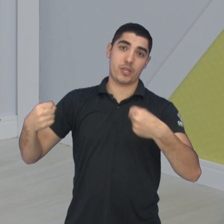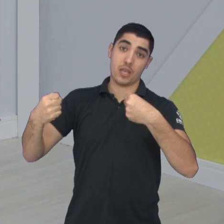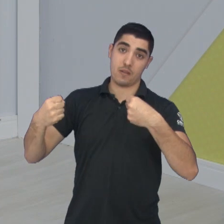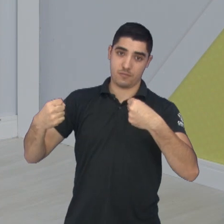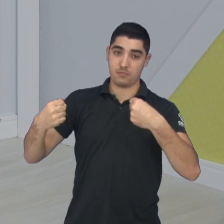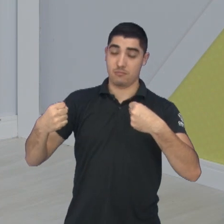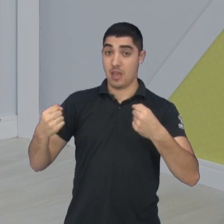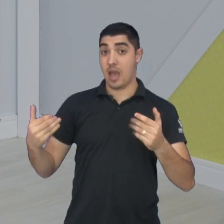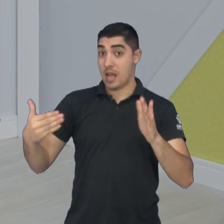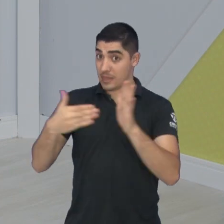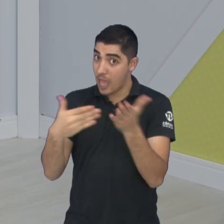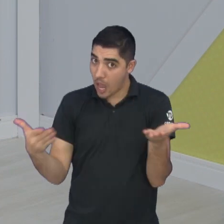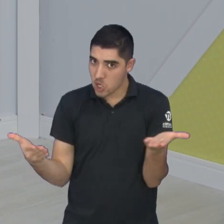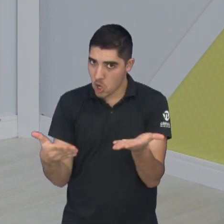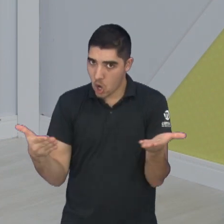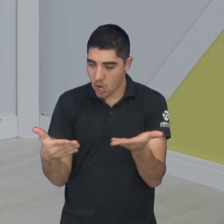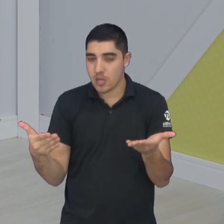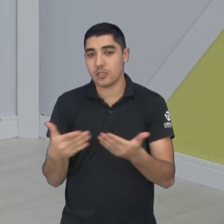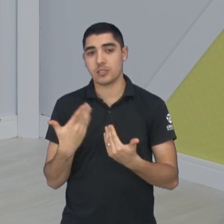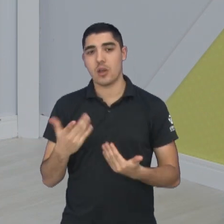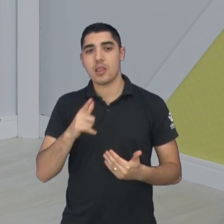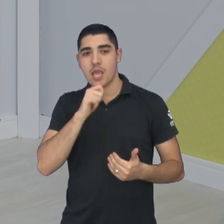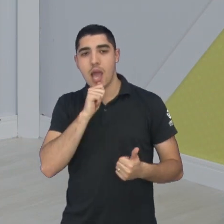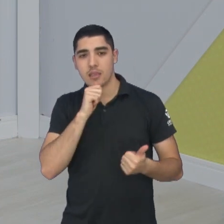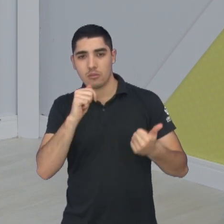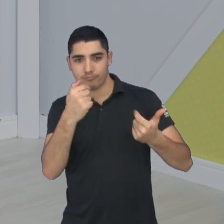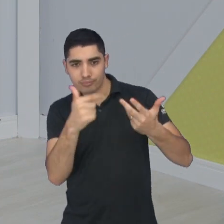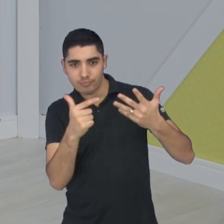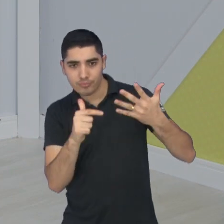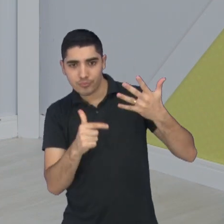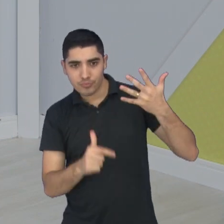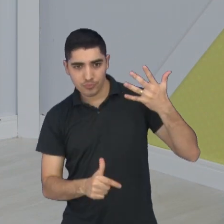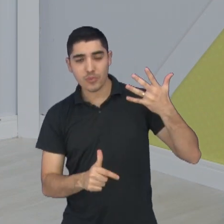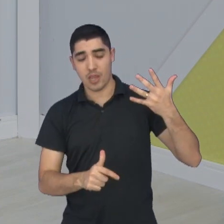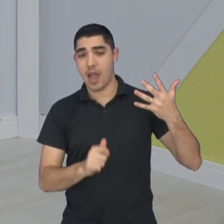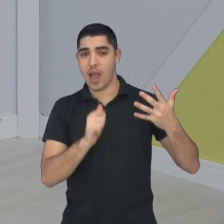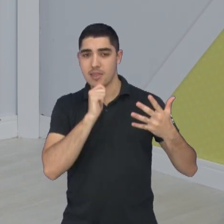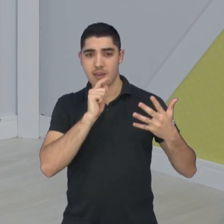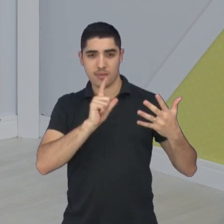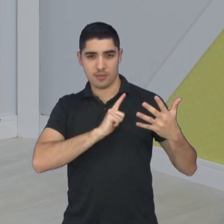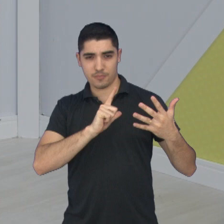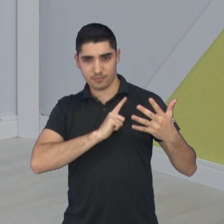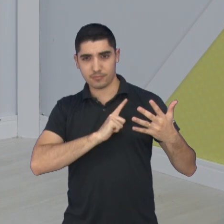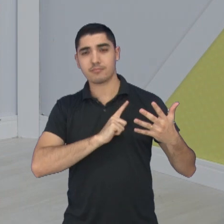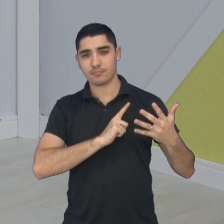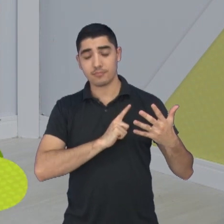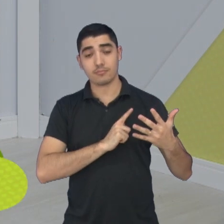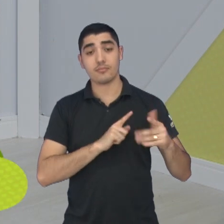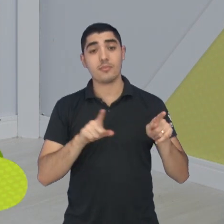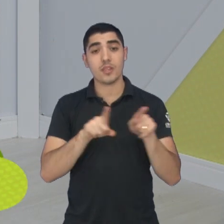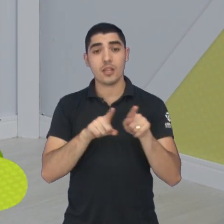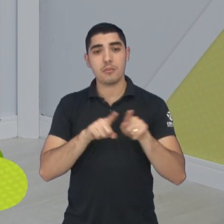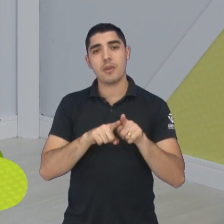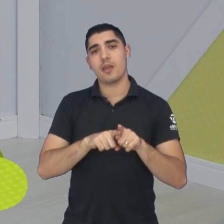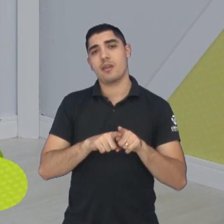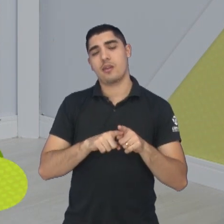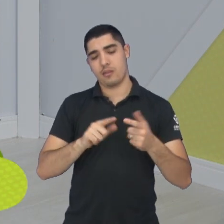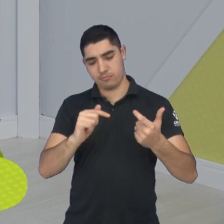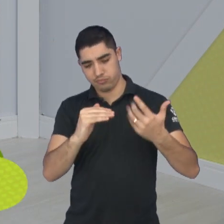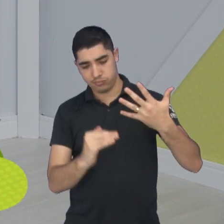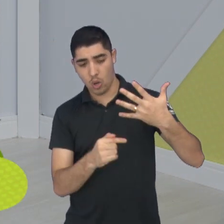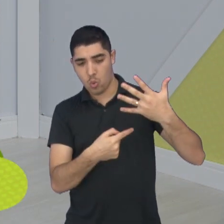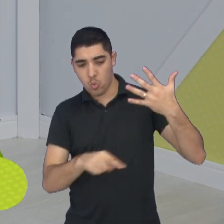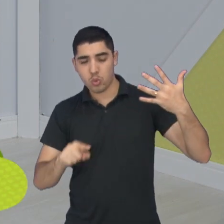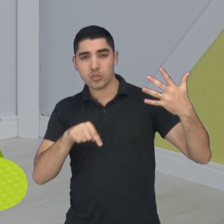Na sequência, Araguari, Monte Carmelo, Blumenau, vice-lanterna, adversário do São José hoje, 7 da noite, e o América, o lanterna